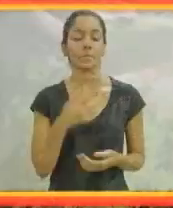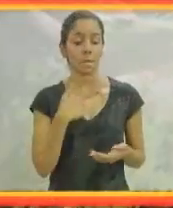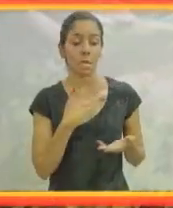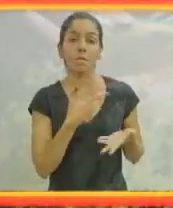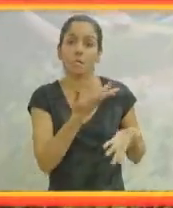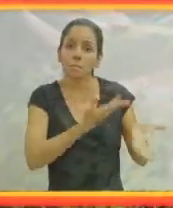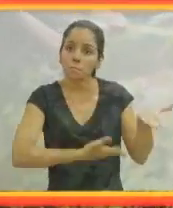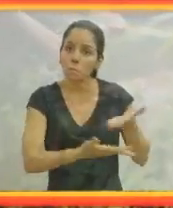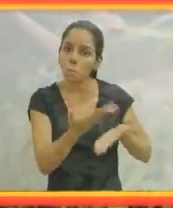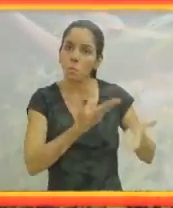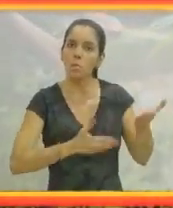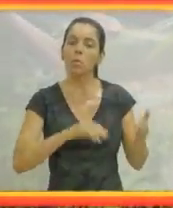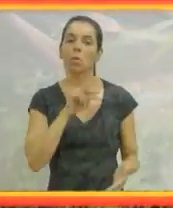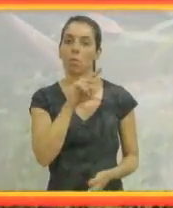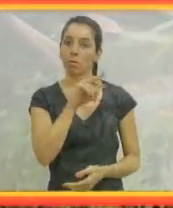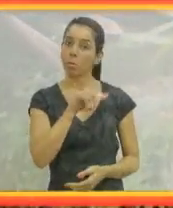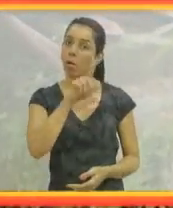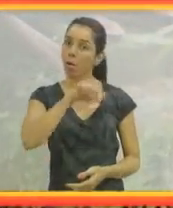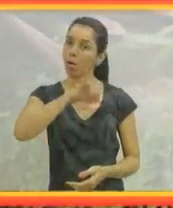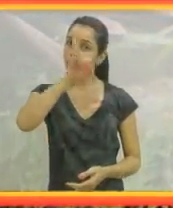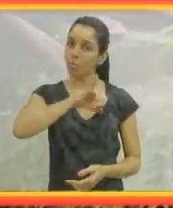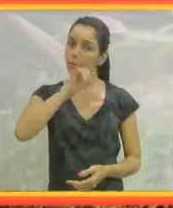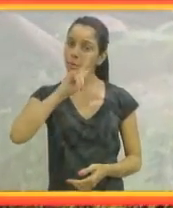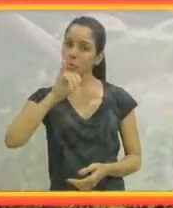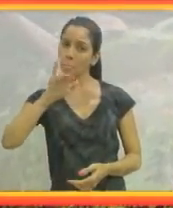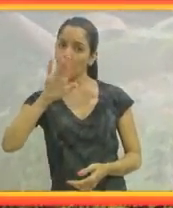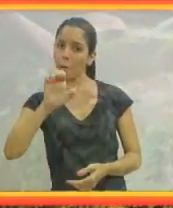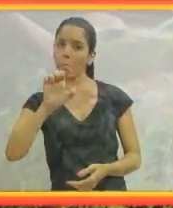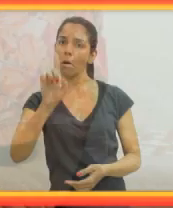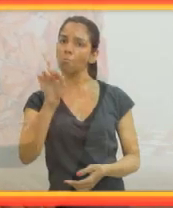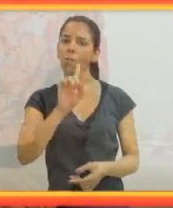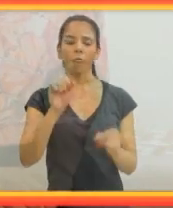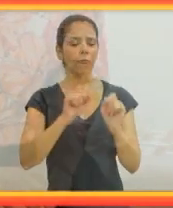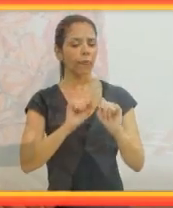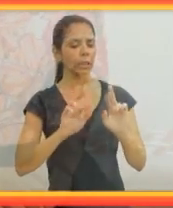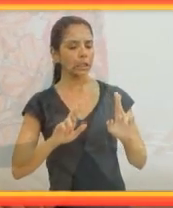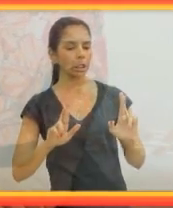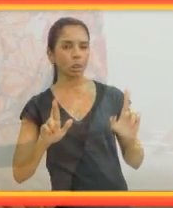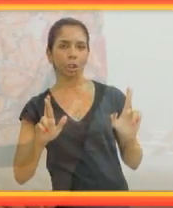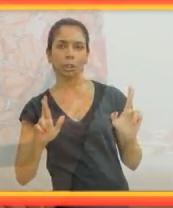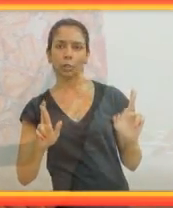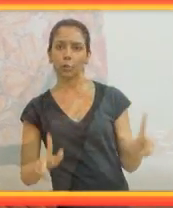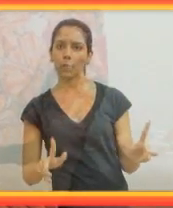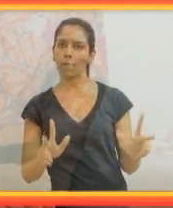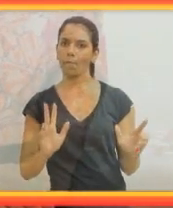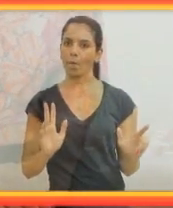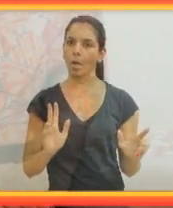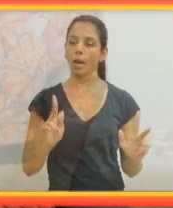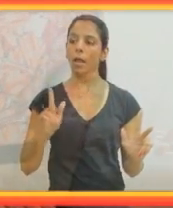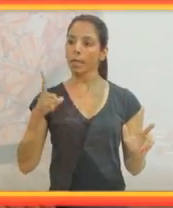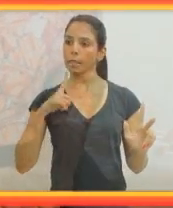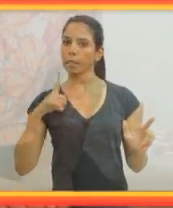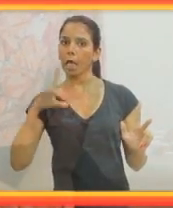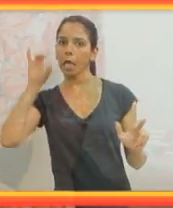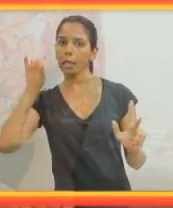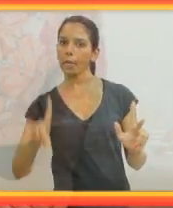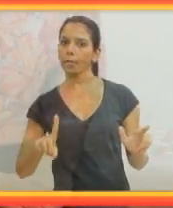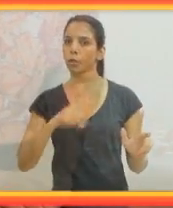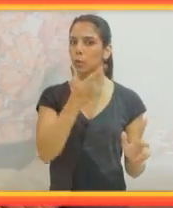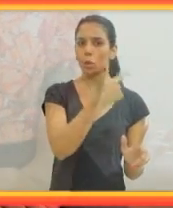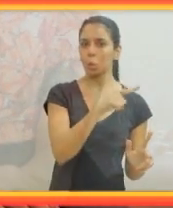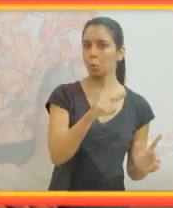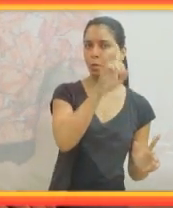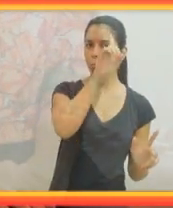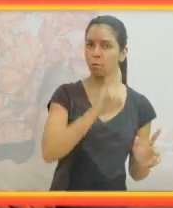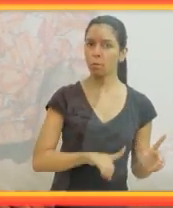Nessa convivência dos irmãos, é muito importante que os pais não façam uma distinção entre o que tem deficiência e o que não